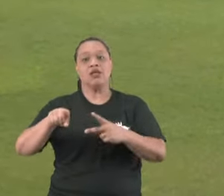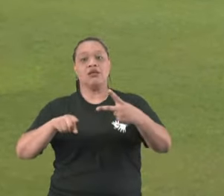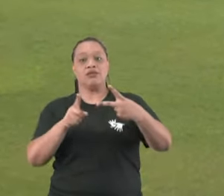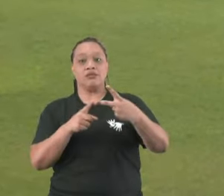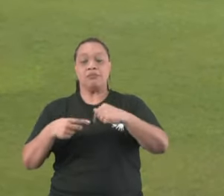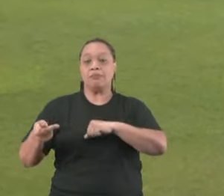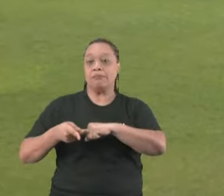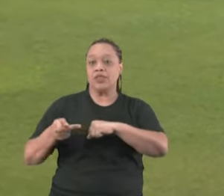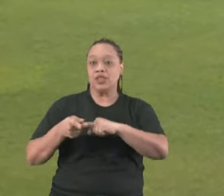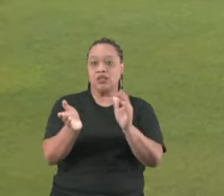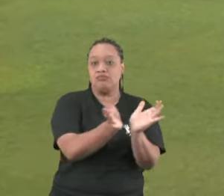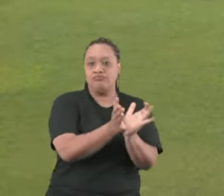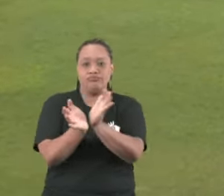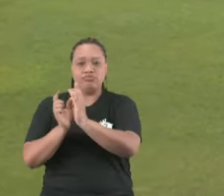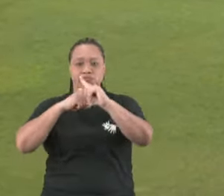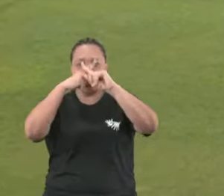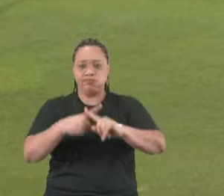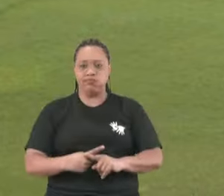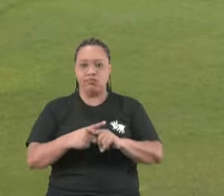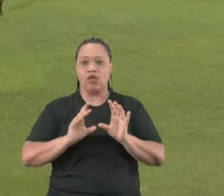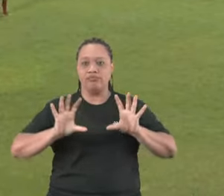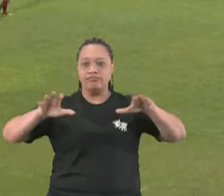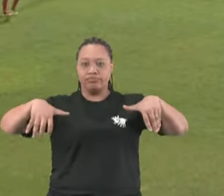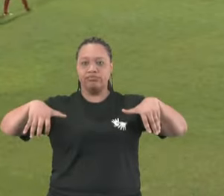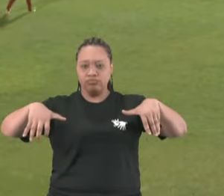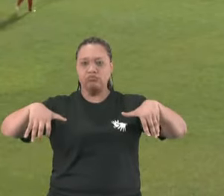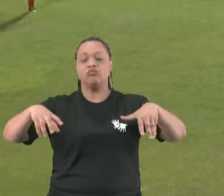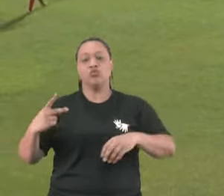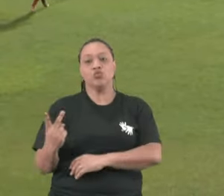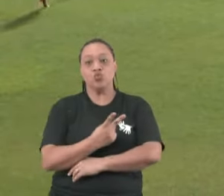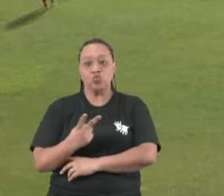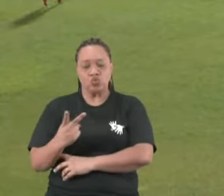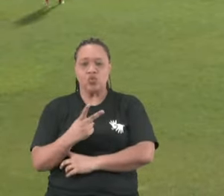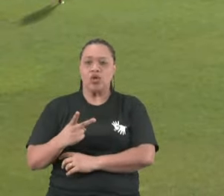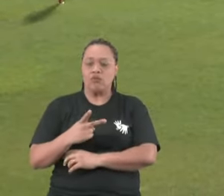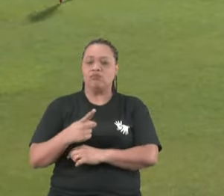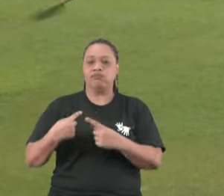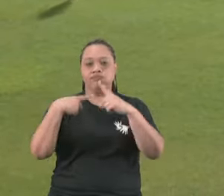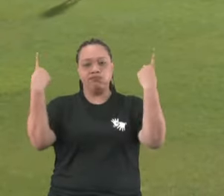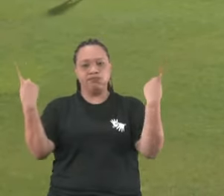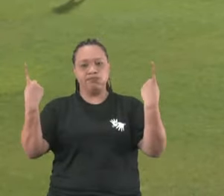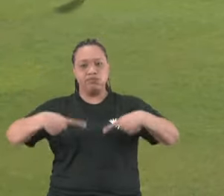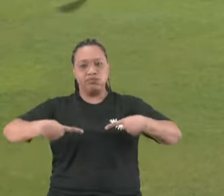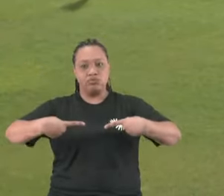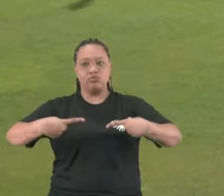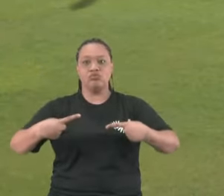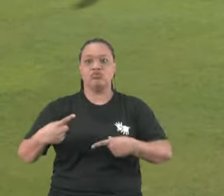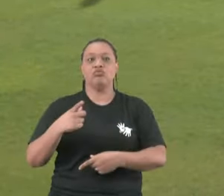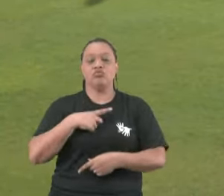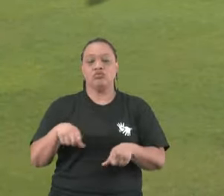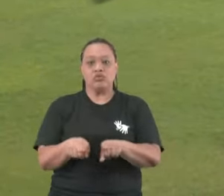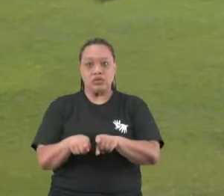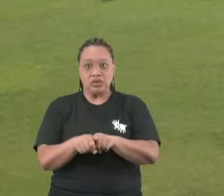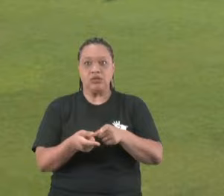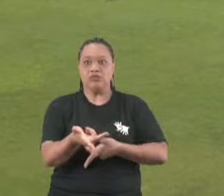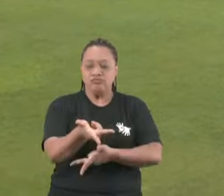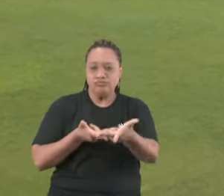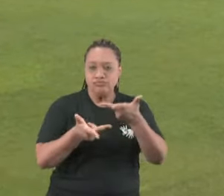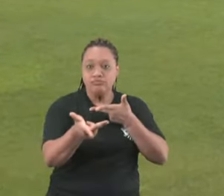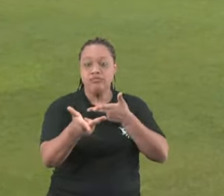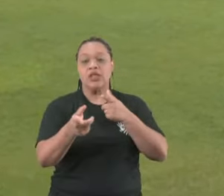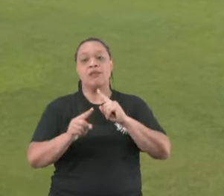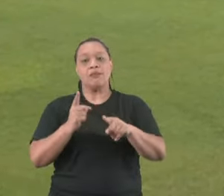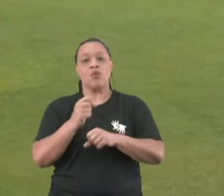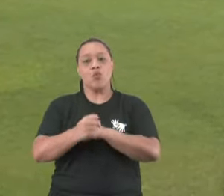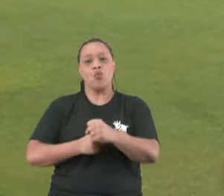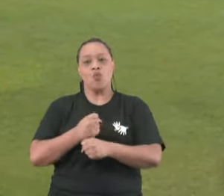Penedense que, com a chegada à final da Copa Alagoas, diante de um time que disputa a terceira divisão, automaticamente está na Série D, só que do ano